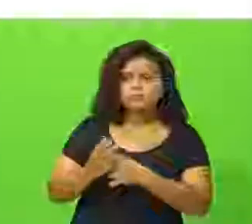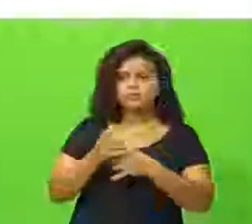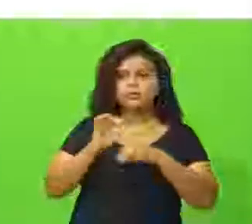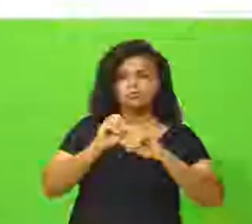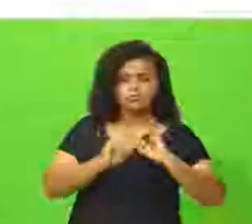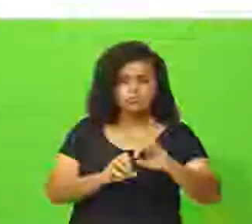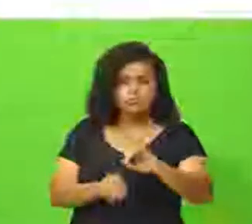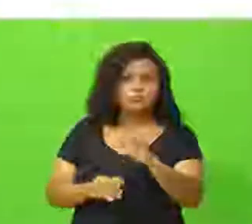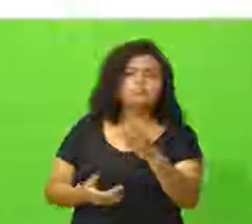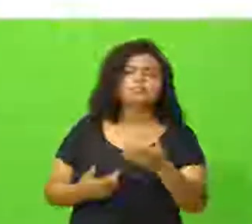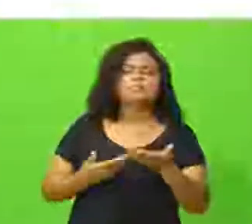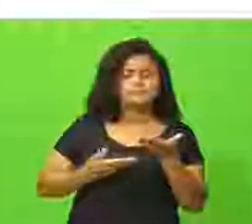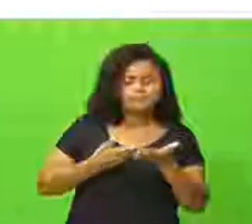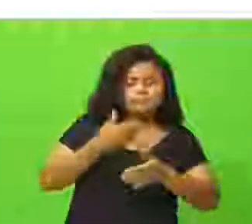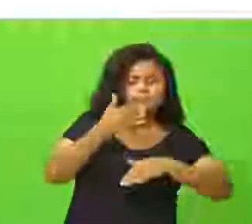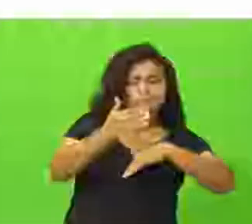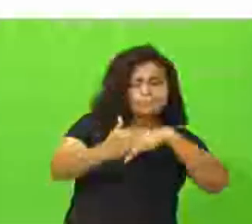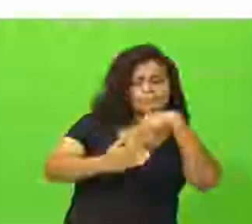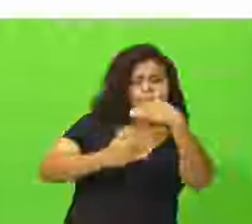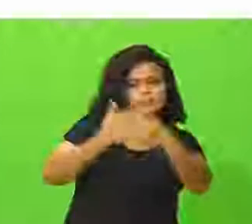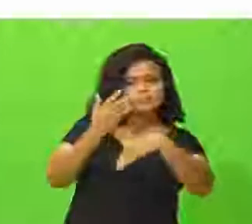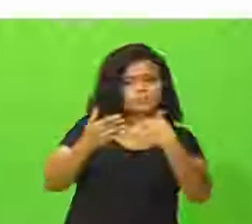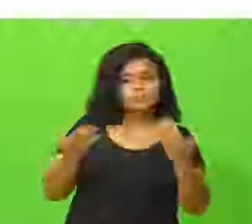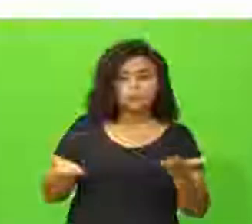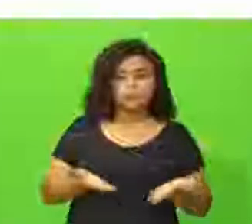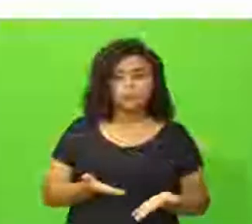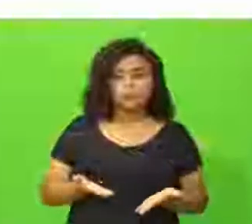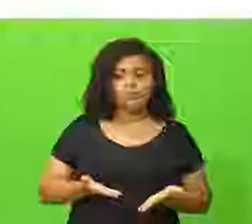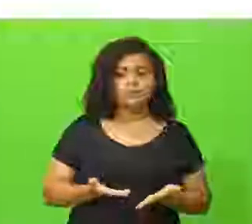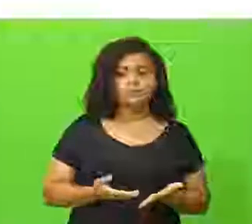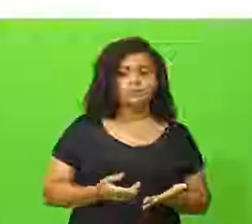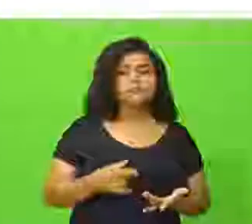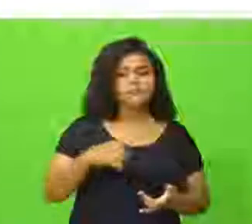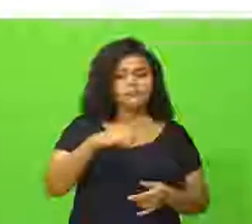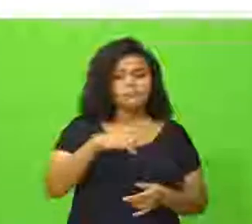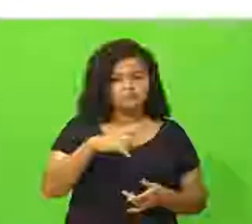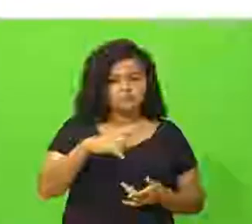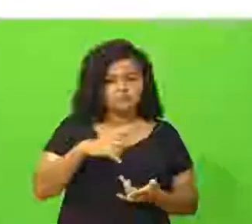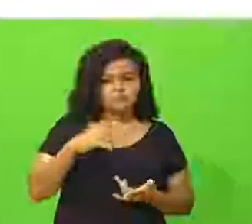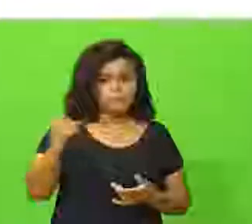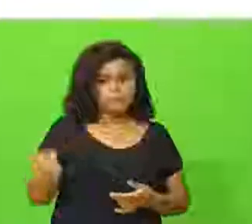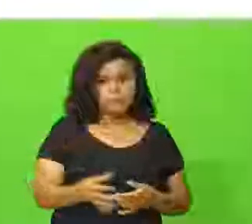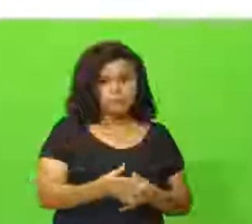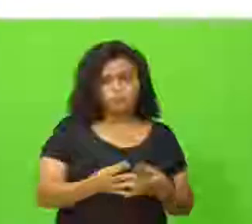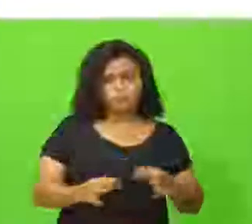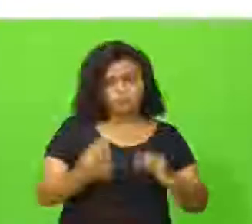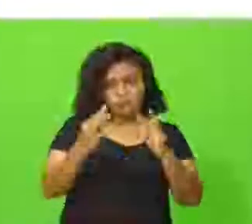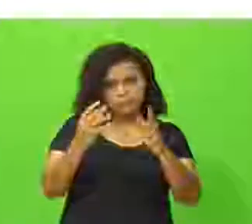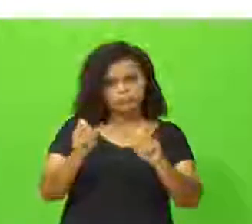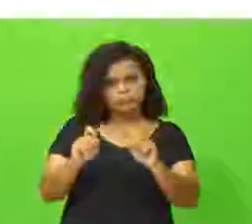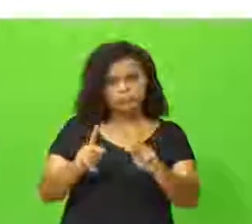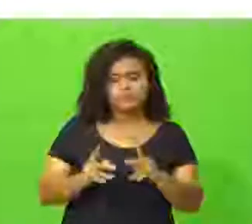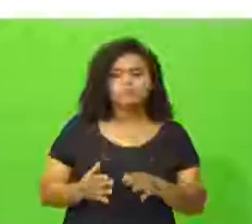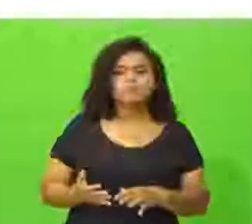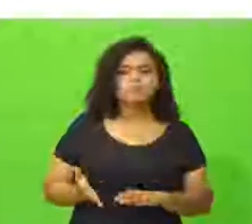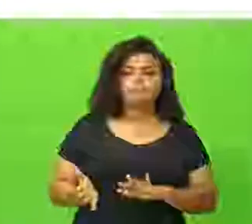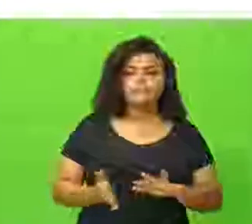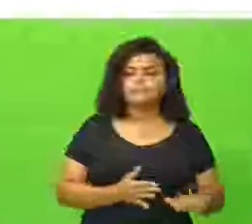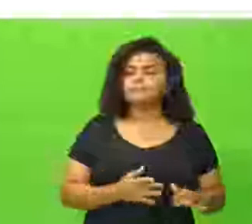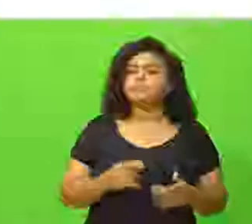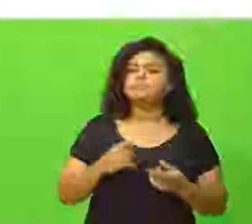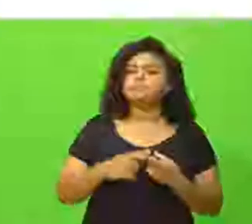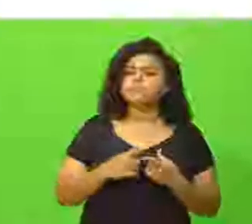gradual, lenta, até atingir os níveis que nós temos hoje. A respeito sobre as taxas